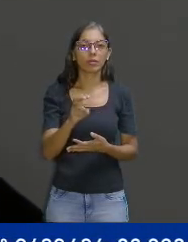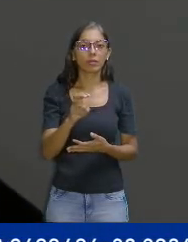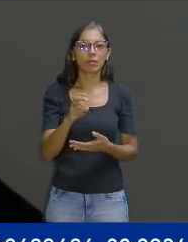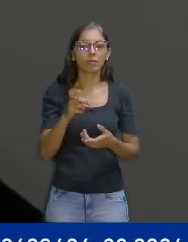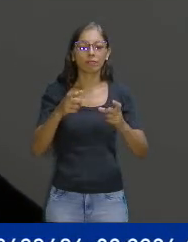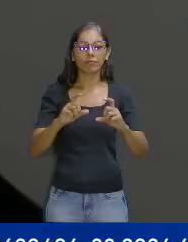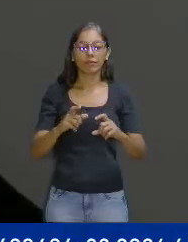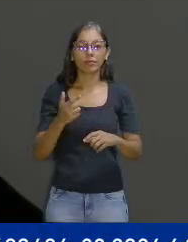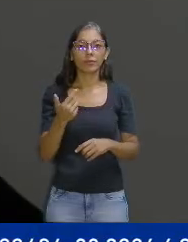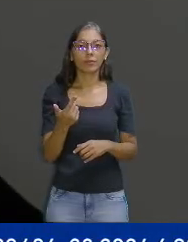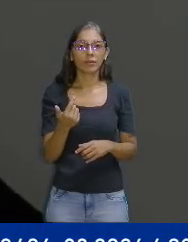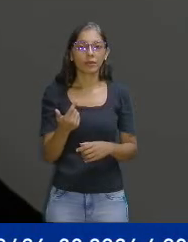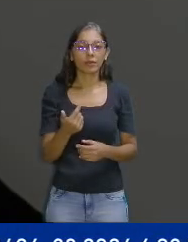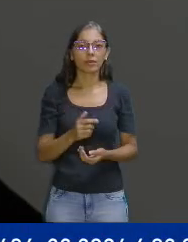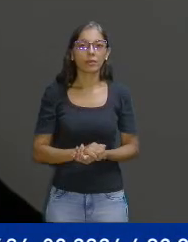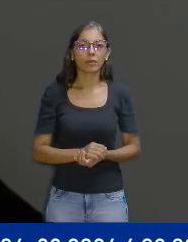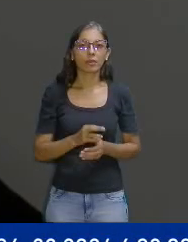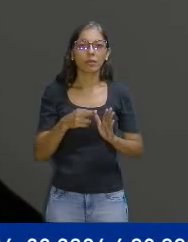Resolução